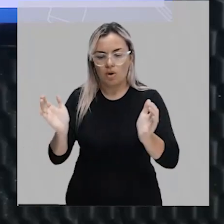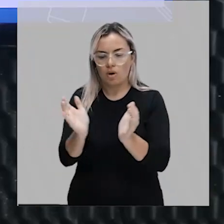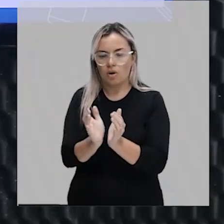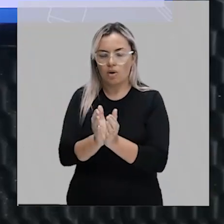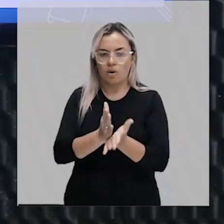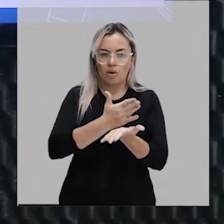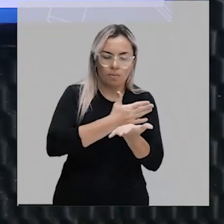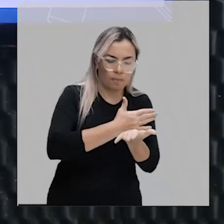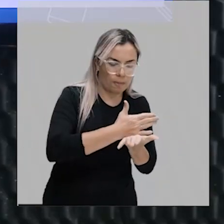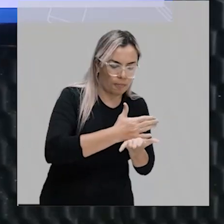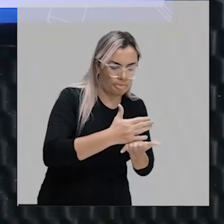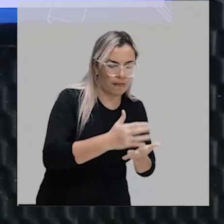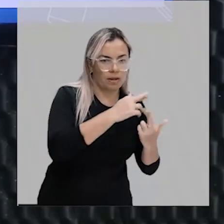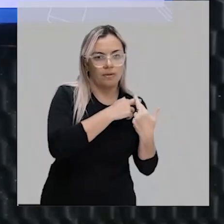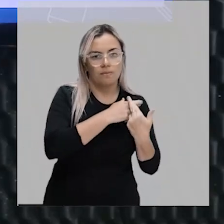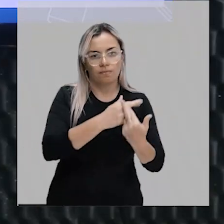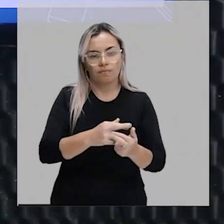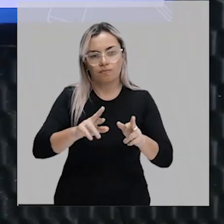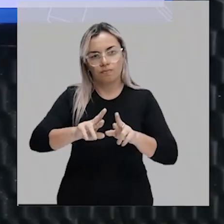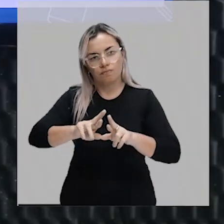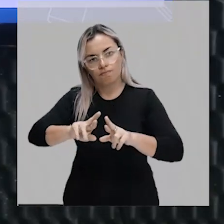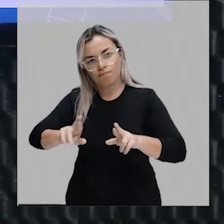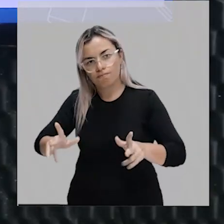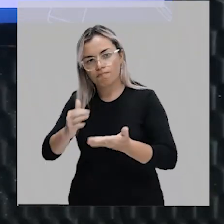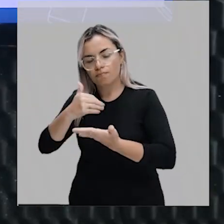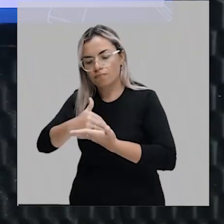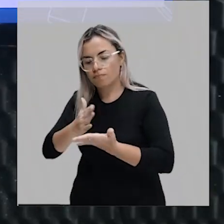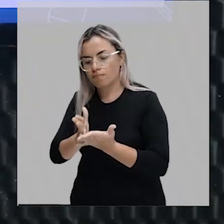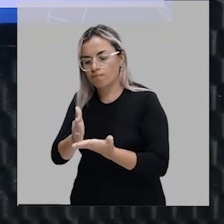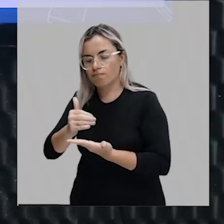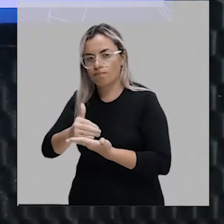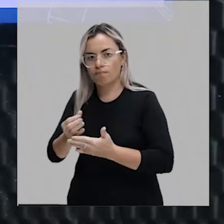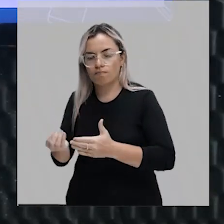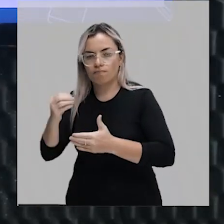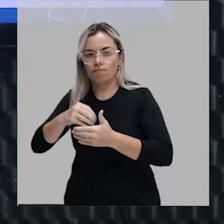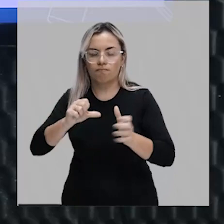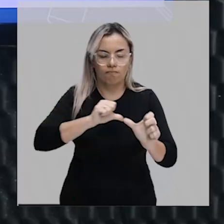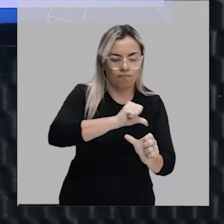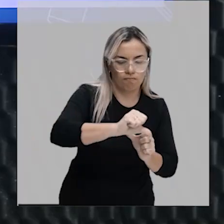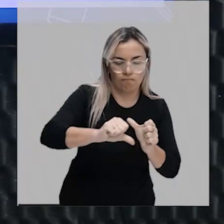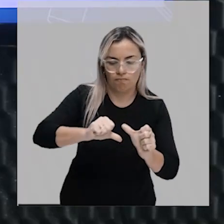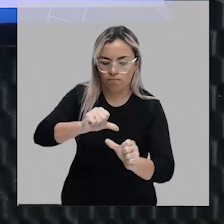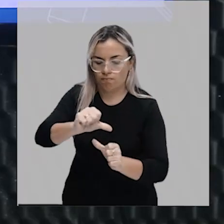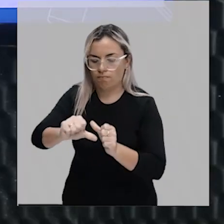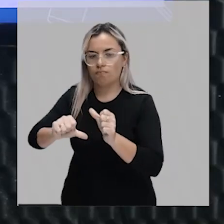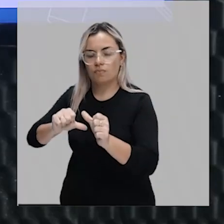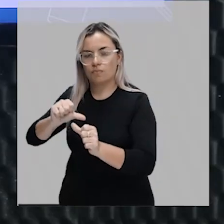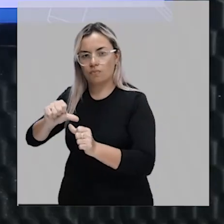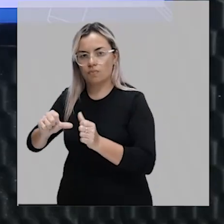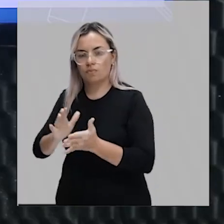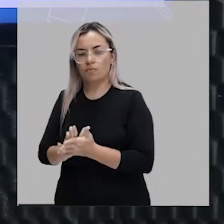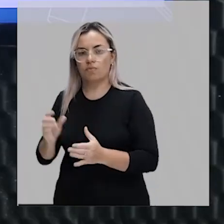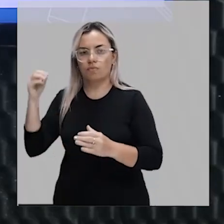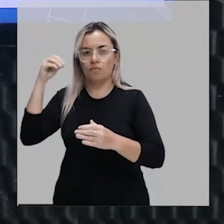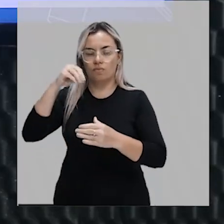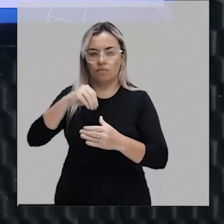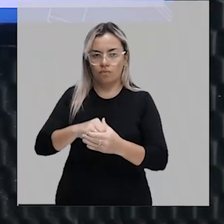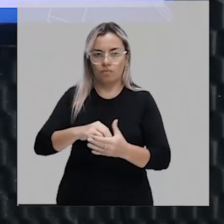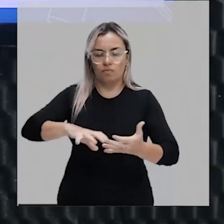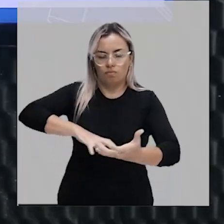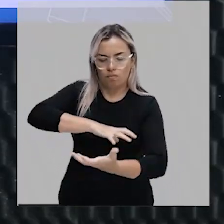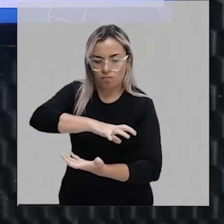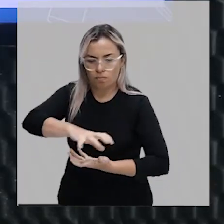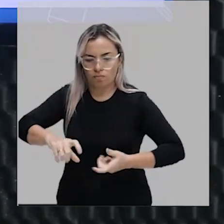começam a realizar, dentro desses processos de transformações, dentro desse processo de